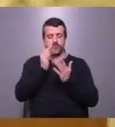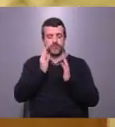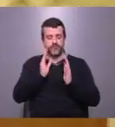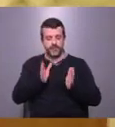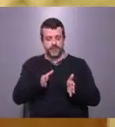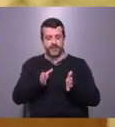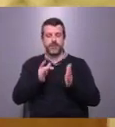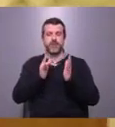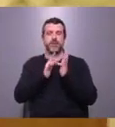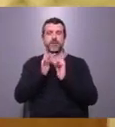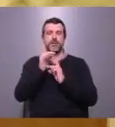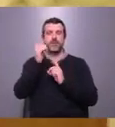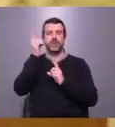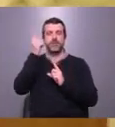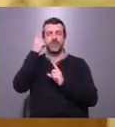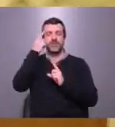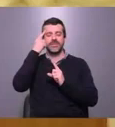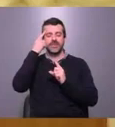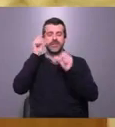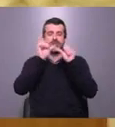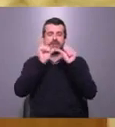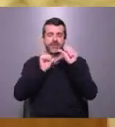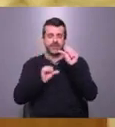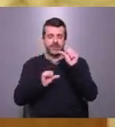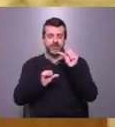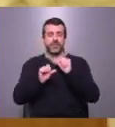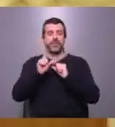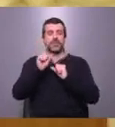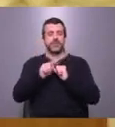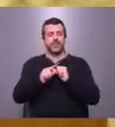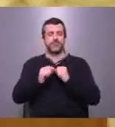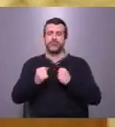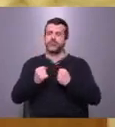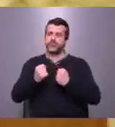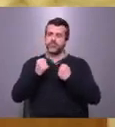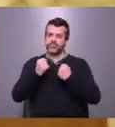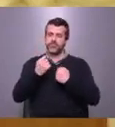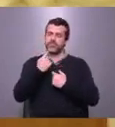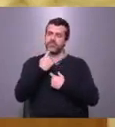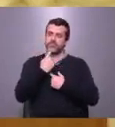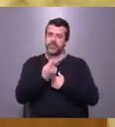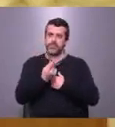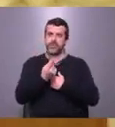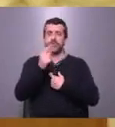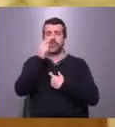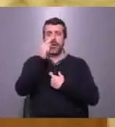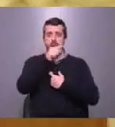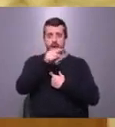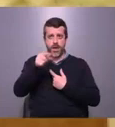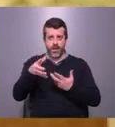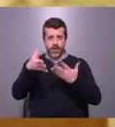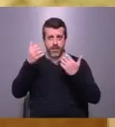as palavras de Cristo e de forma convicta dizermos: se alguém quiser